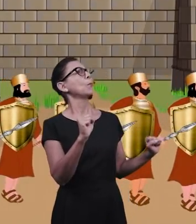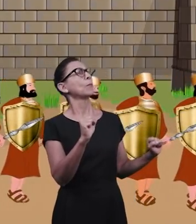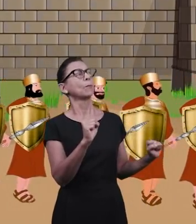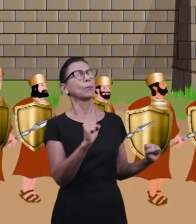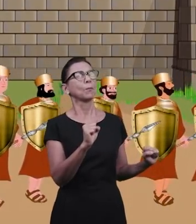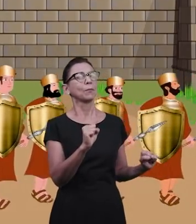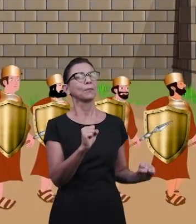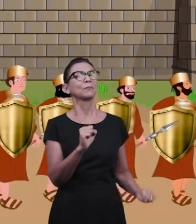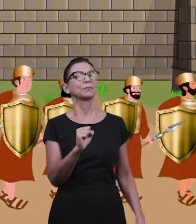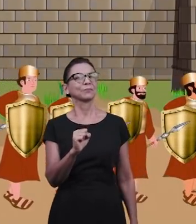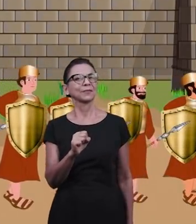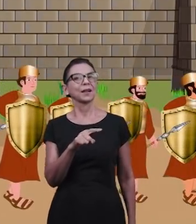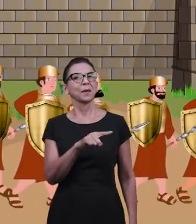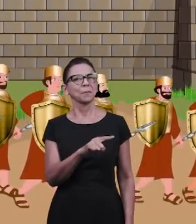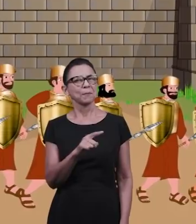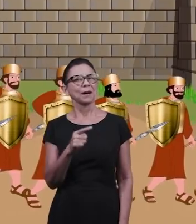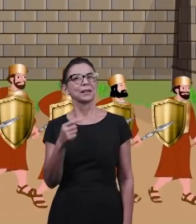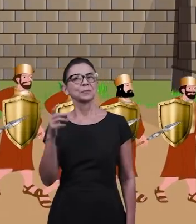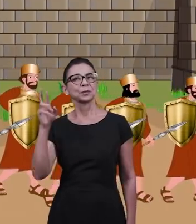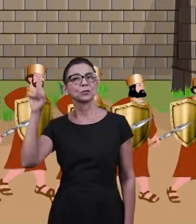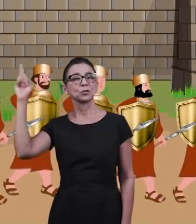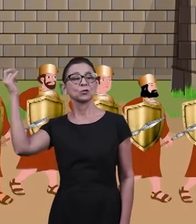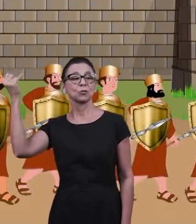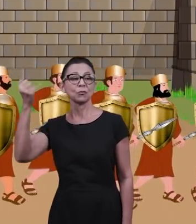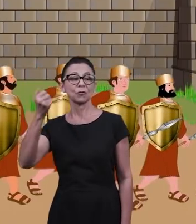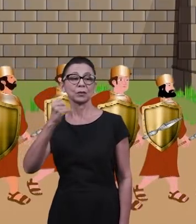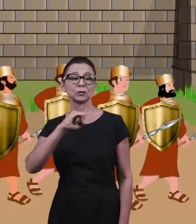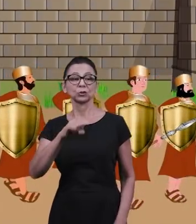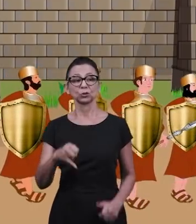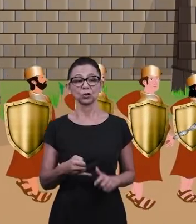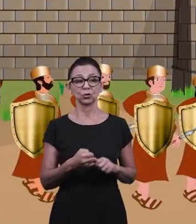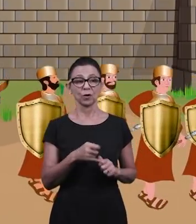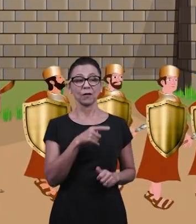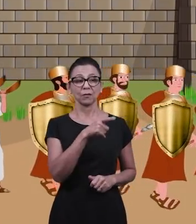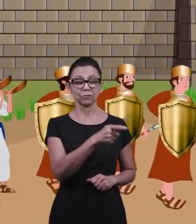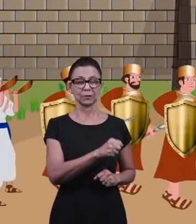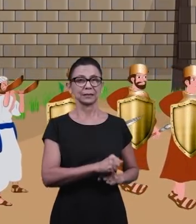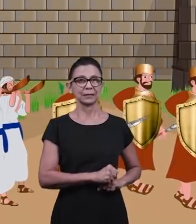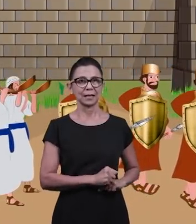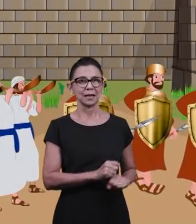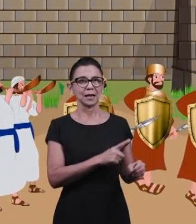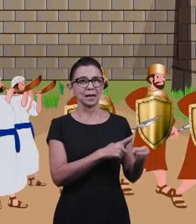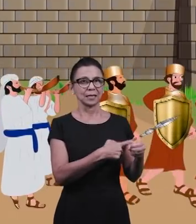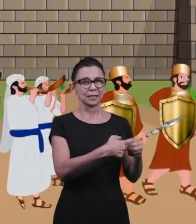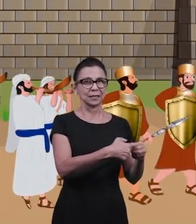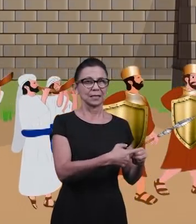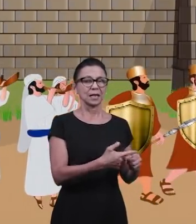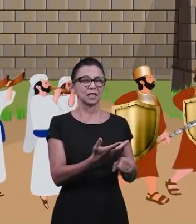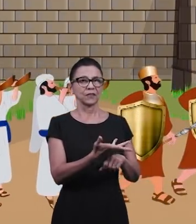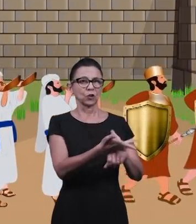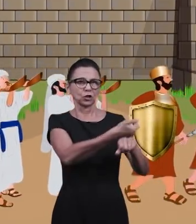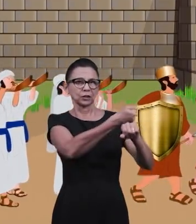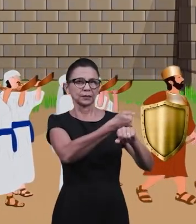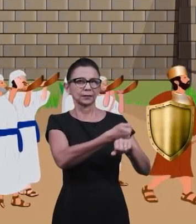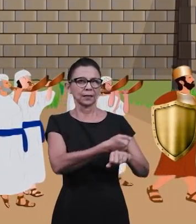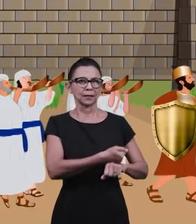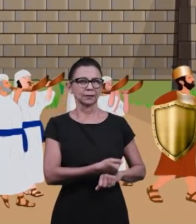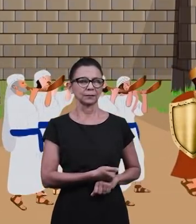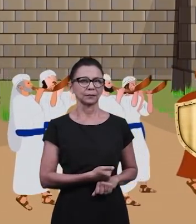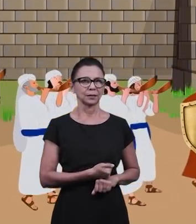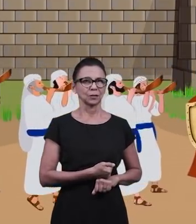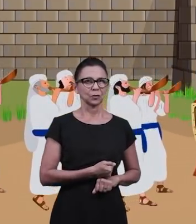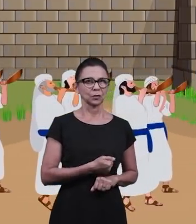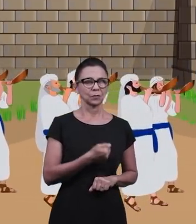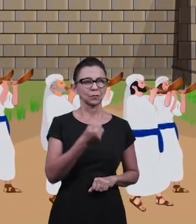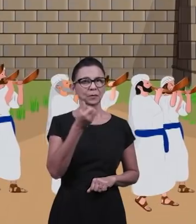iria conquistar aquela cidade como? Rodeando os muros daquela cidade. Por 6 dias ia